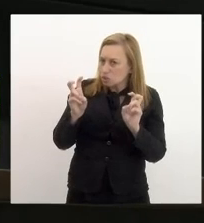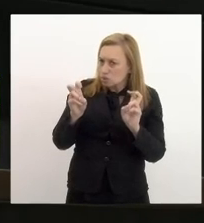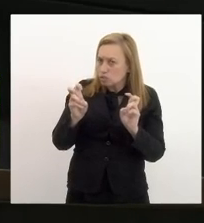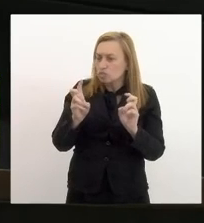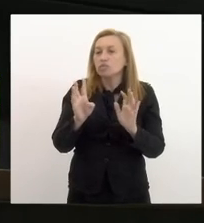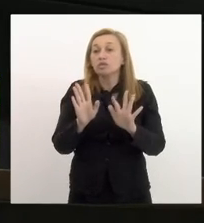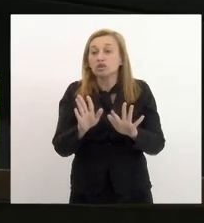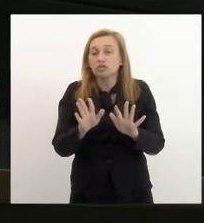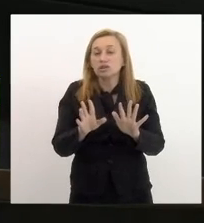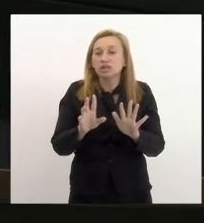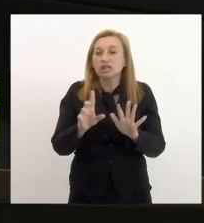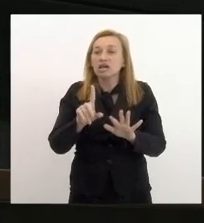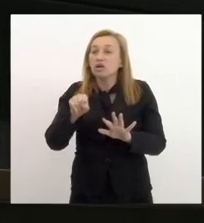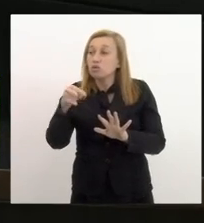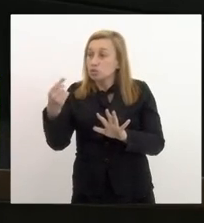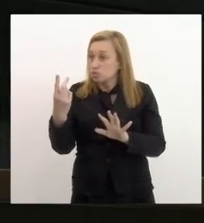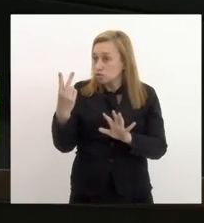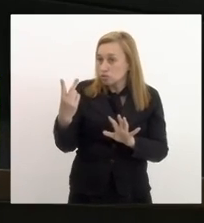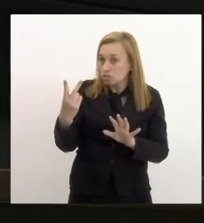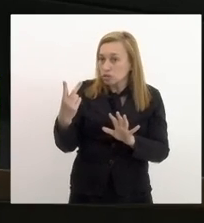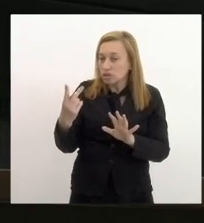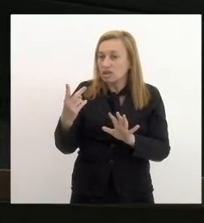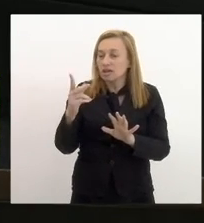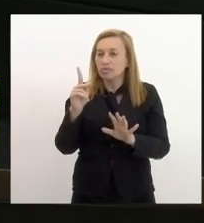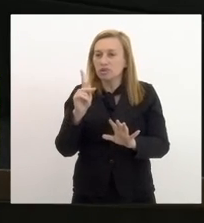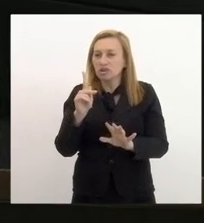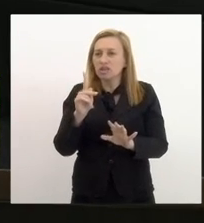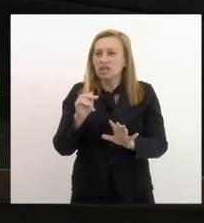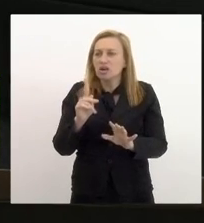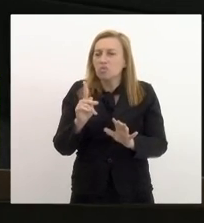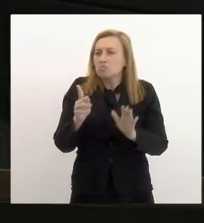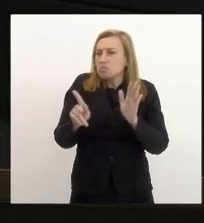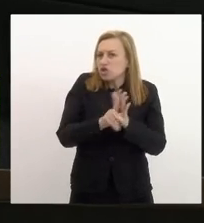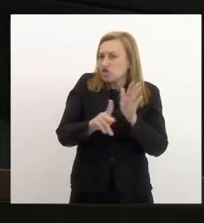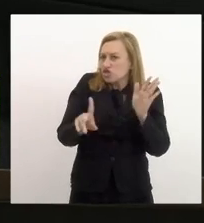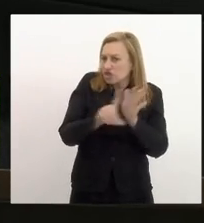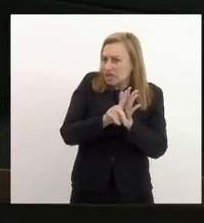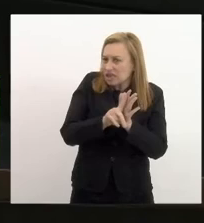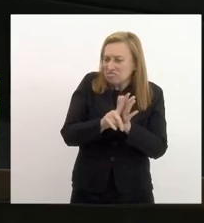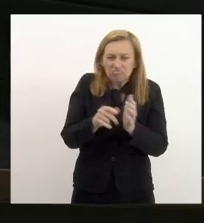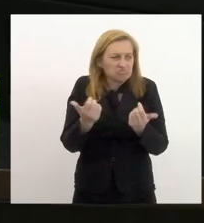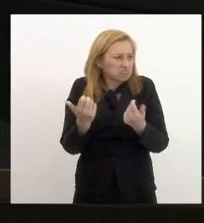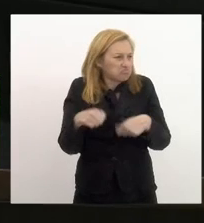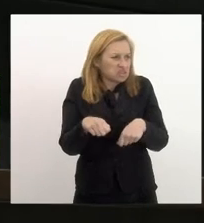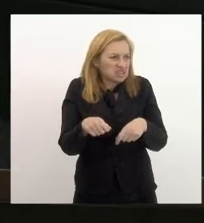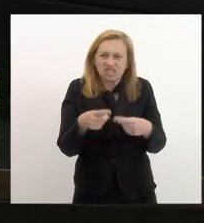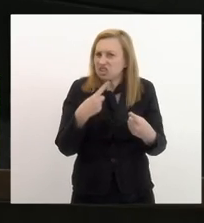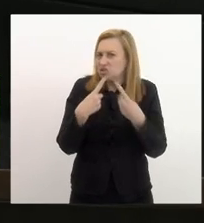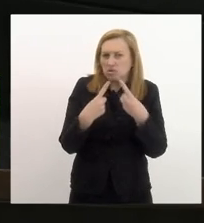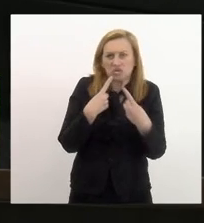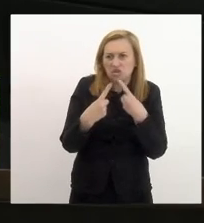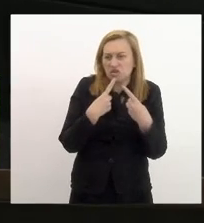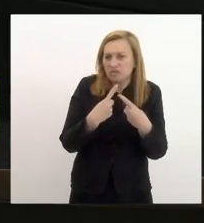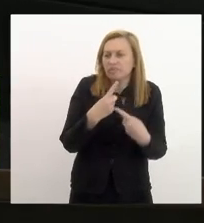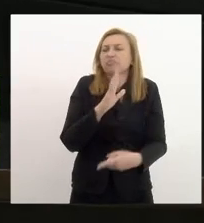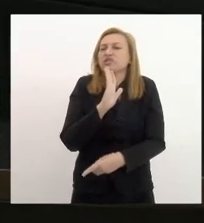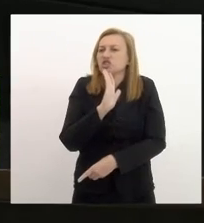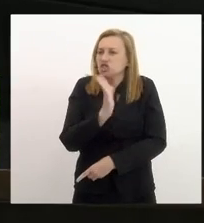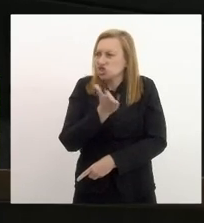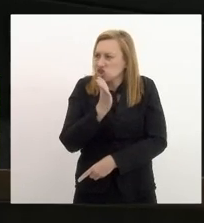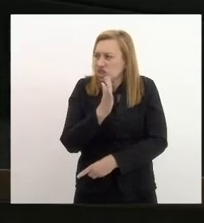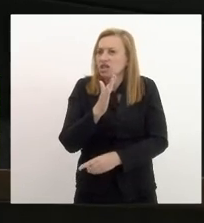bastava adequar os outros dois a progressão automática um projeto de lei e mentalmente nem precisa ser discutido que já